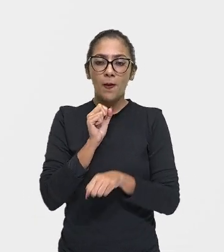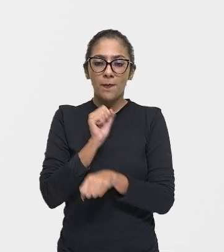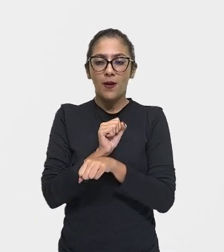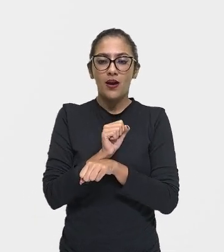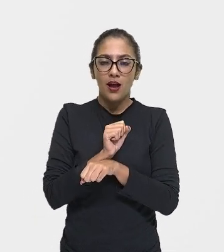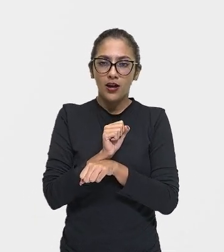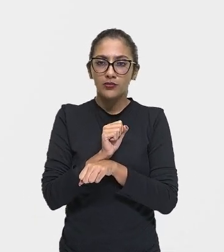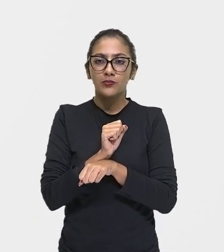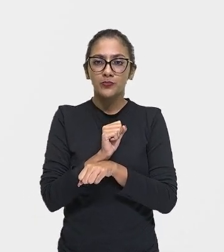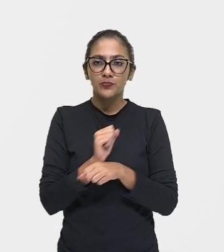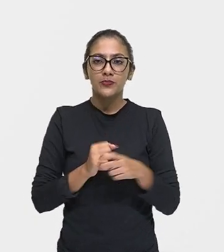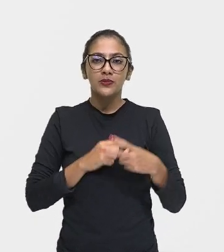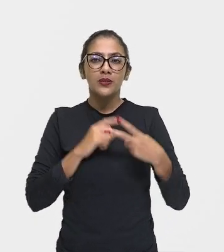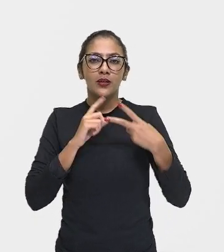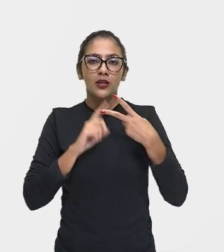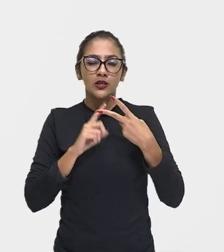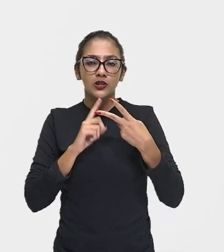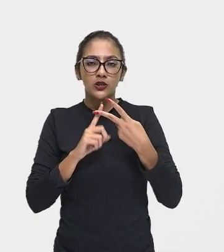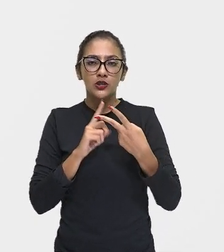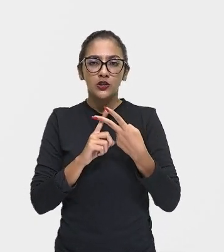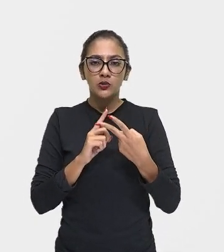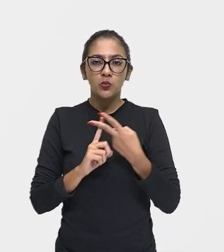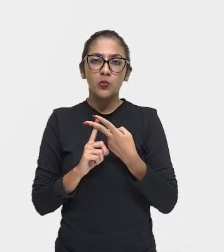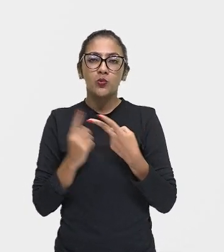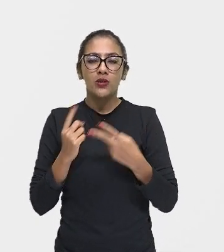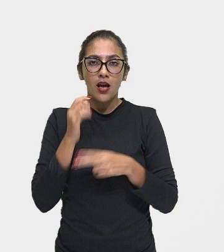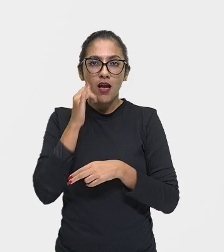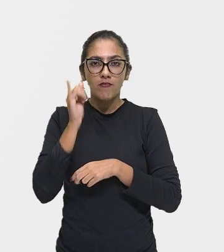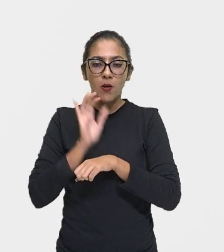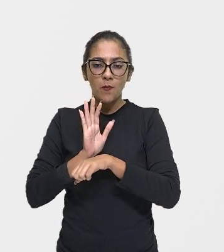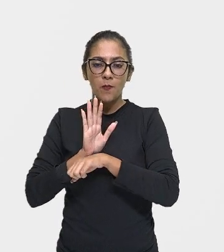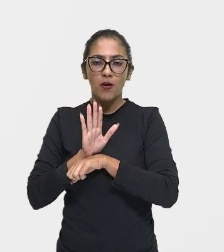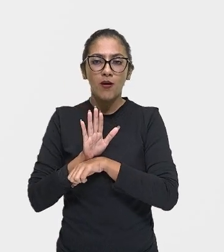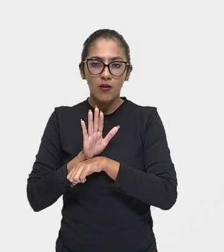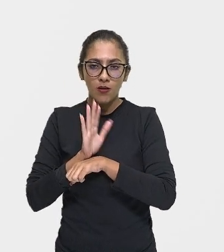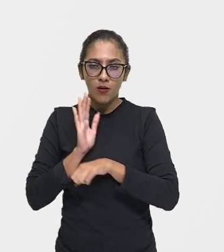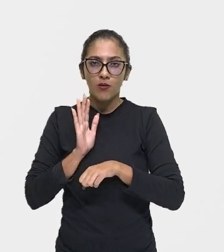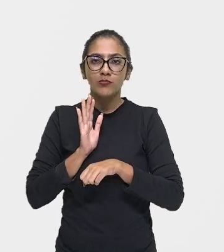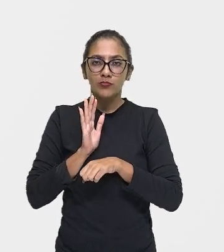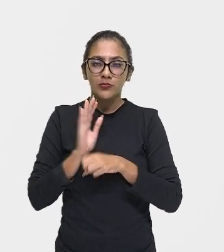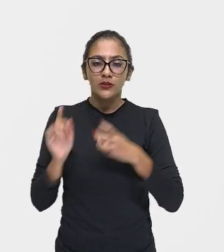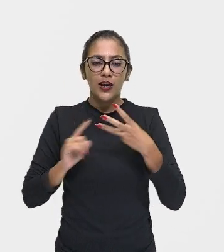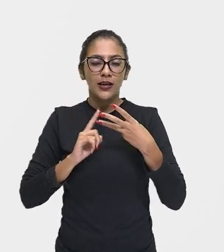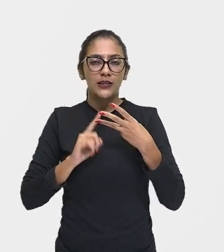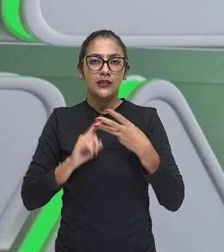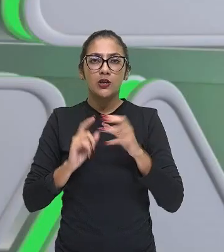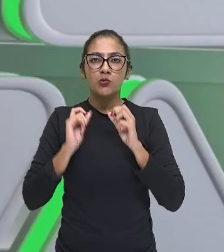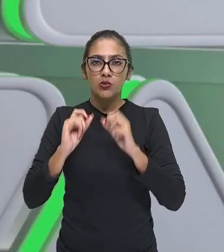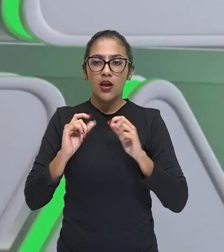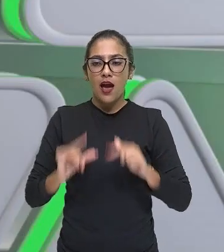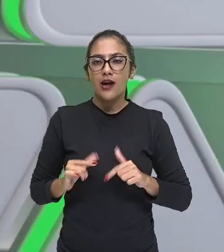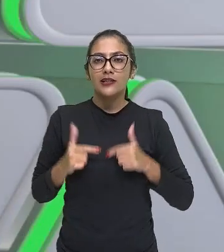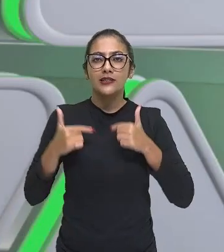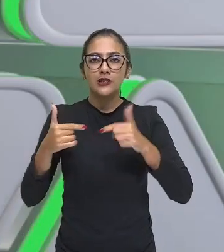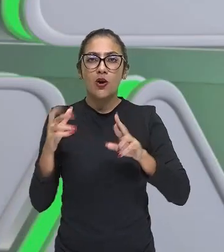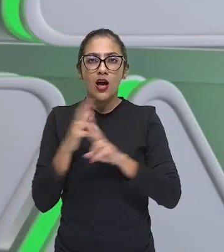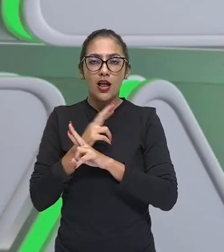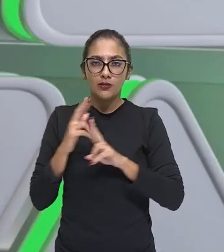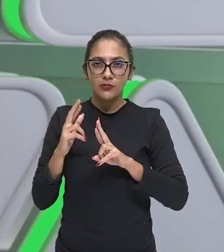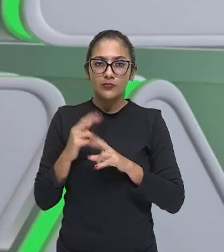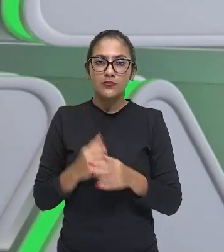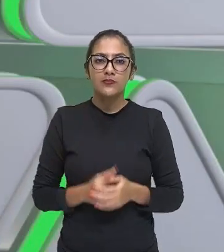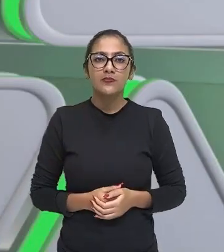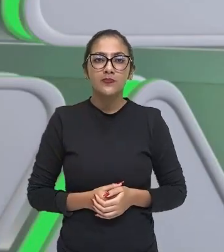princípio fundamental da dinâmica. E a terceira, toda a ação corresponde a uma reação. Muito bem. E